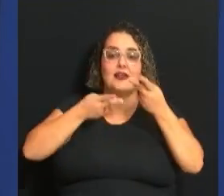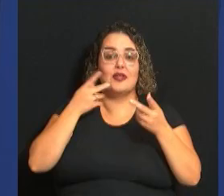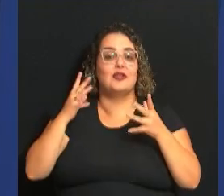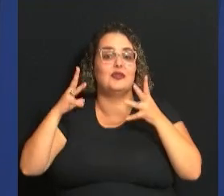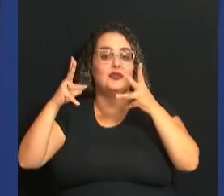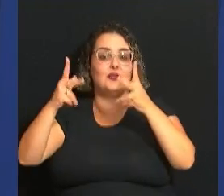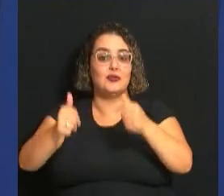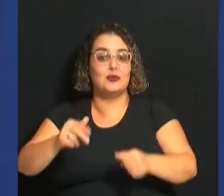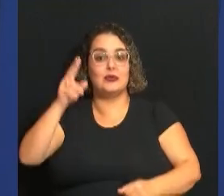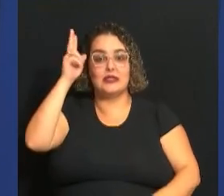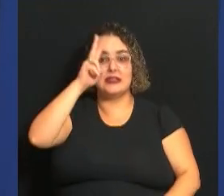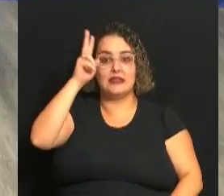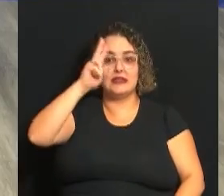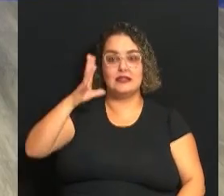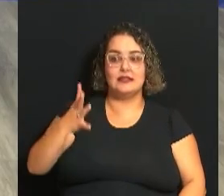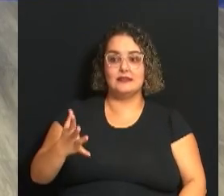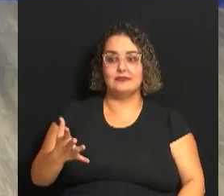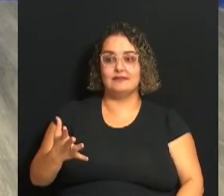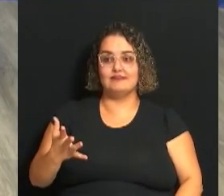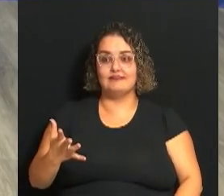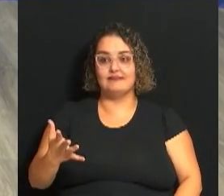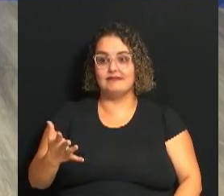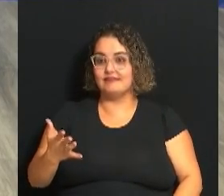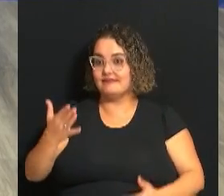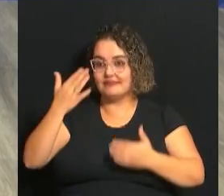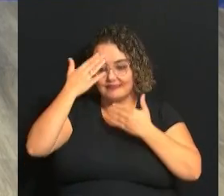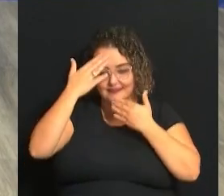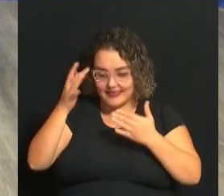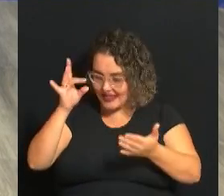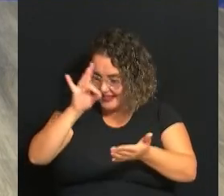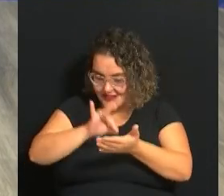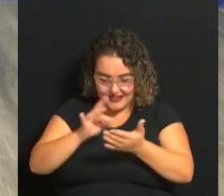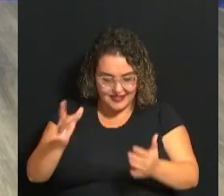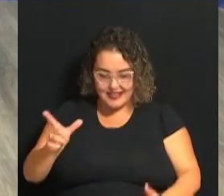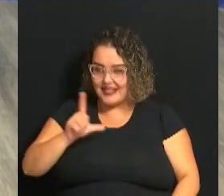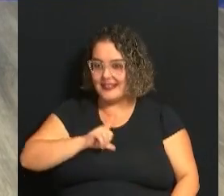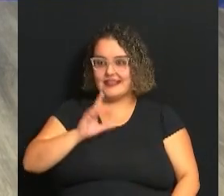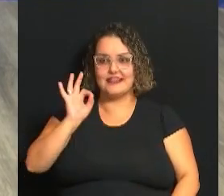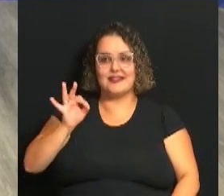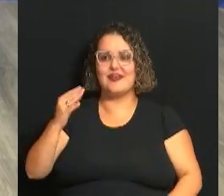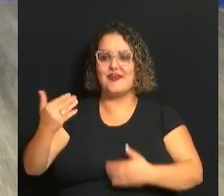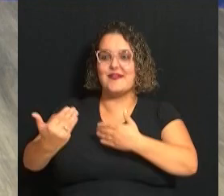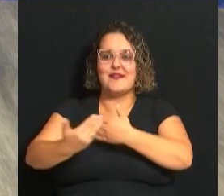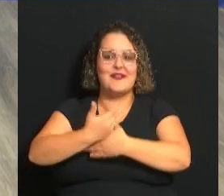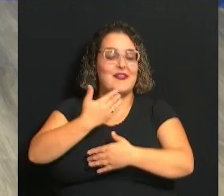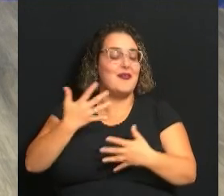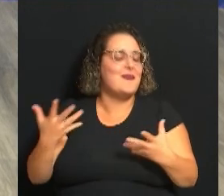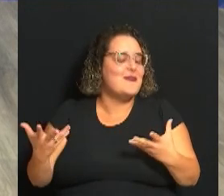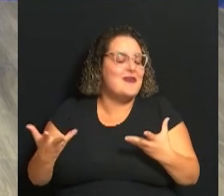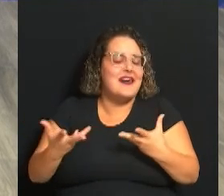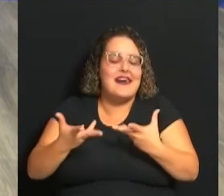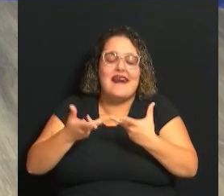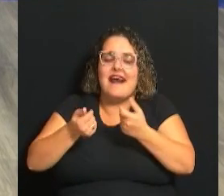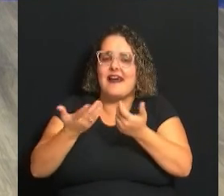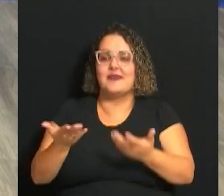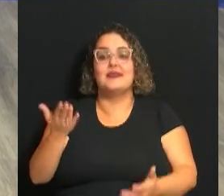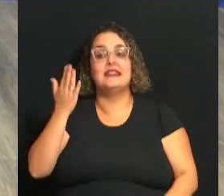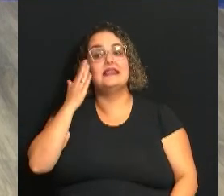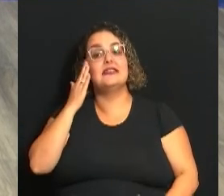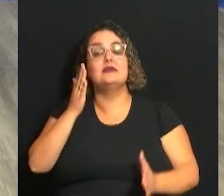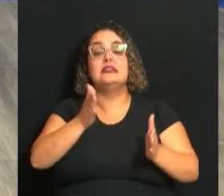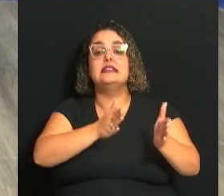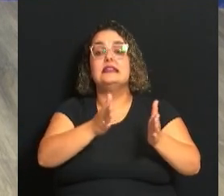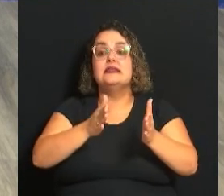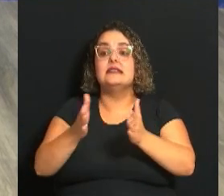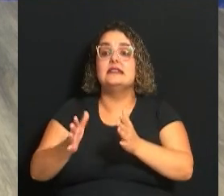história. Muito obrigada mesmo, tenho certeza que foi uma participação muito rica. E saber desses momentos, de toda